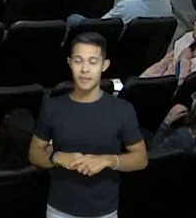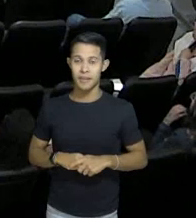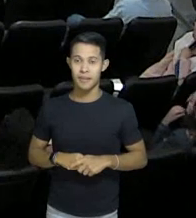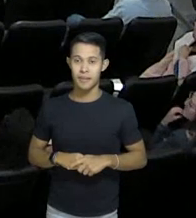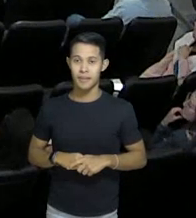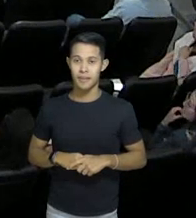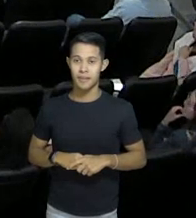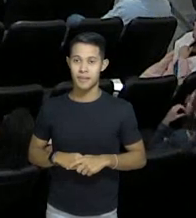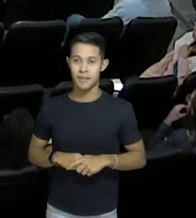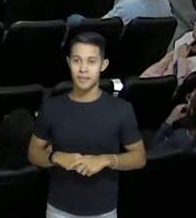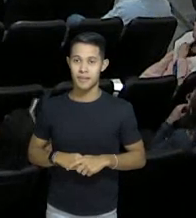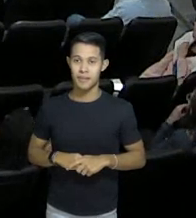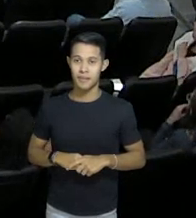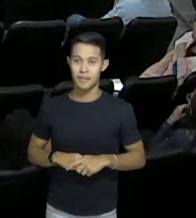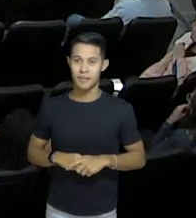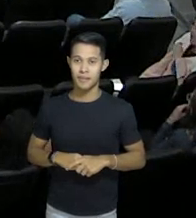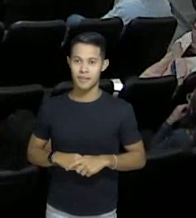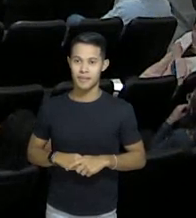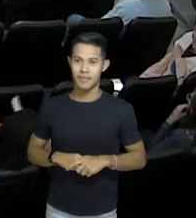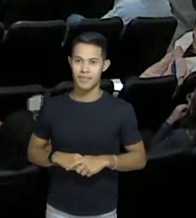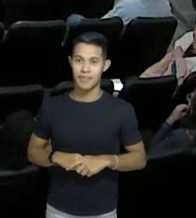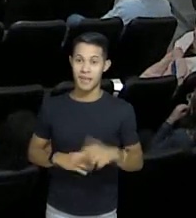Ah, tá. Eu pensei que era o brinco.